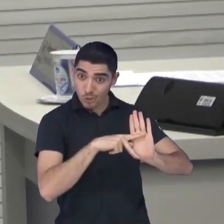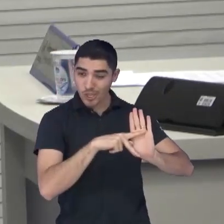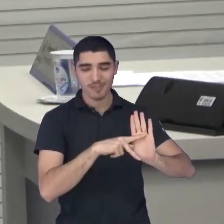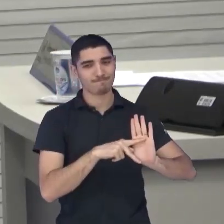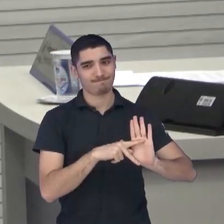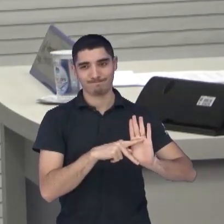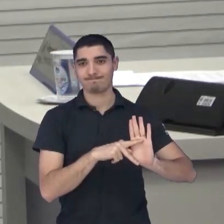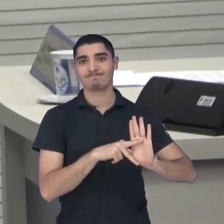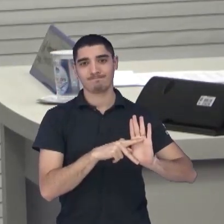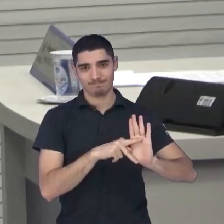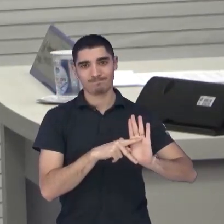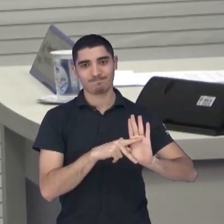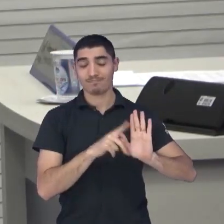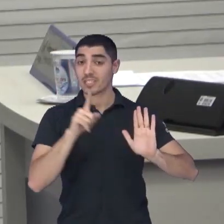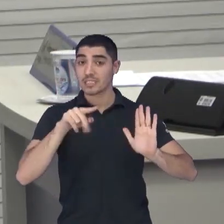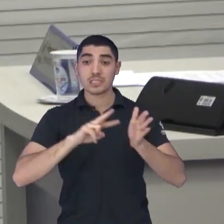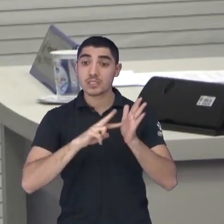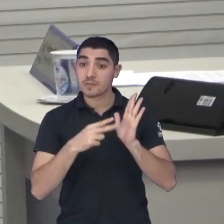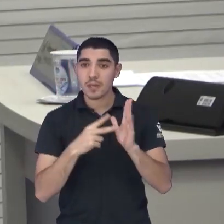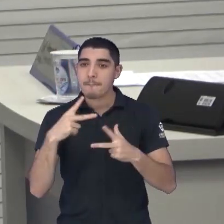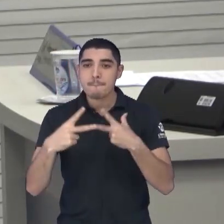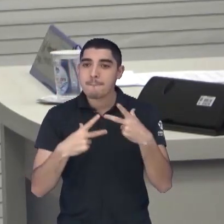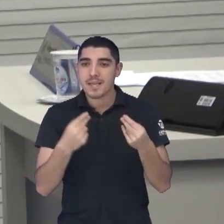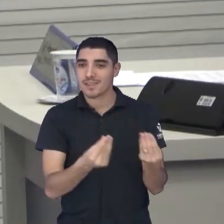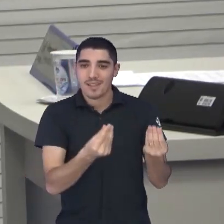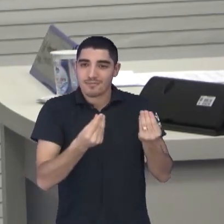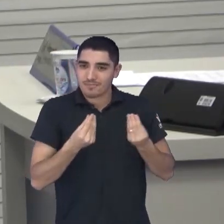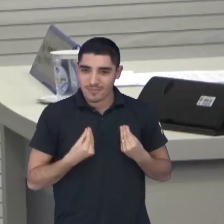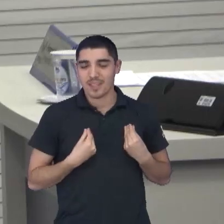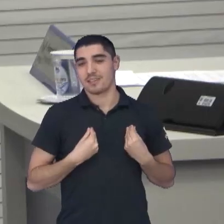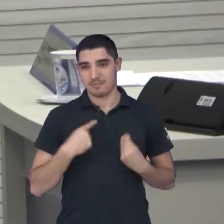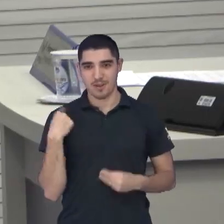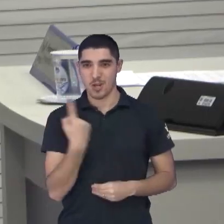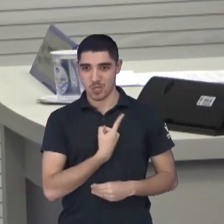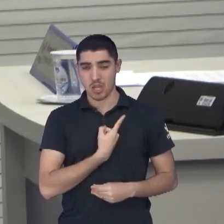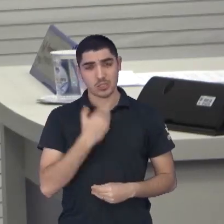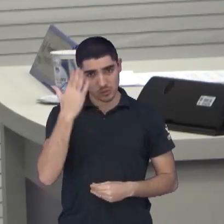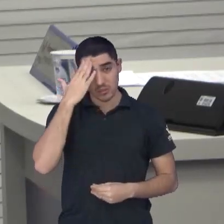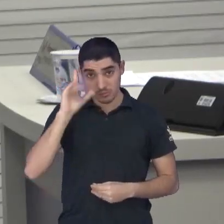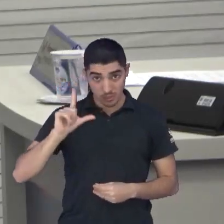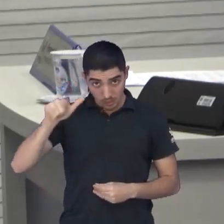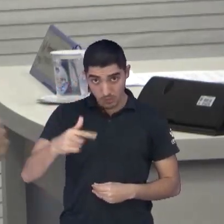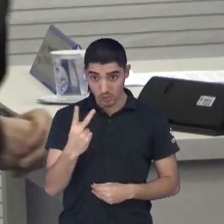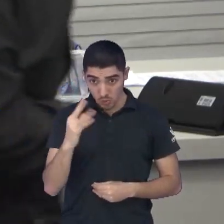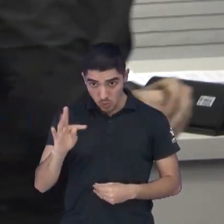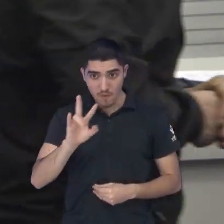um presente aqui para todos nós. Eu tenho certeza que vai aumentar a votação aí no segundo turno.